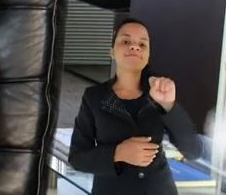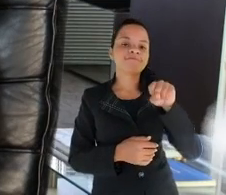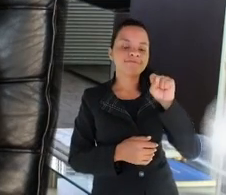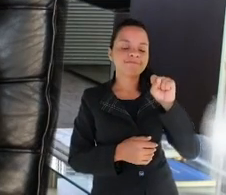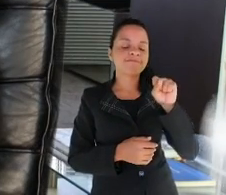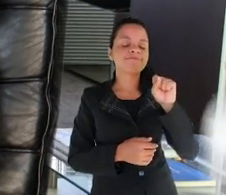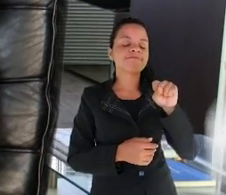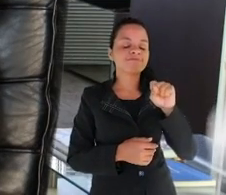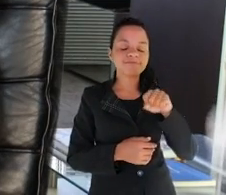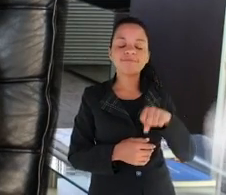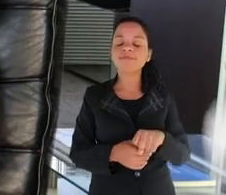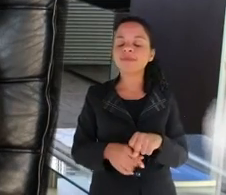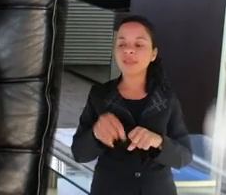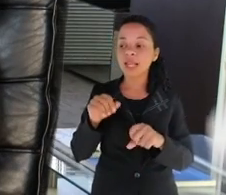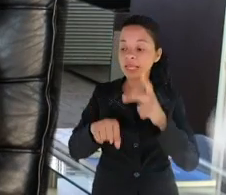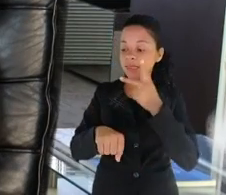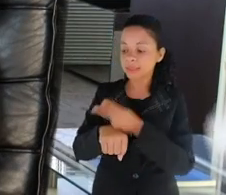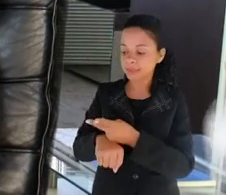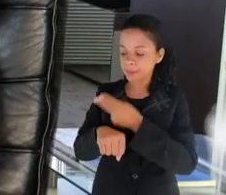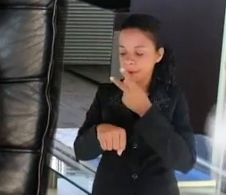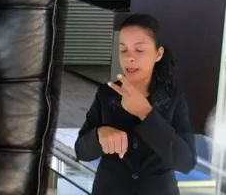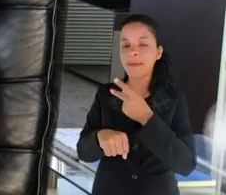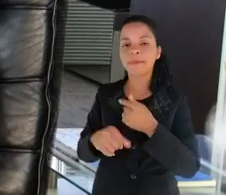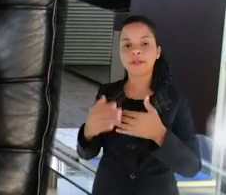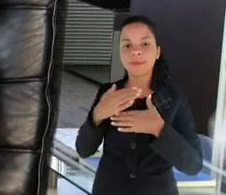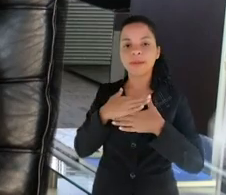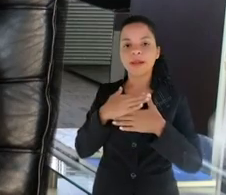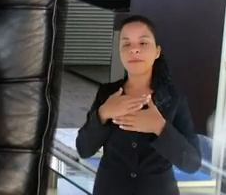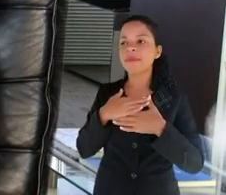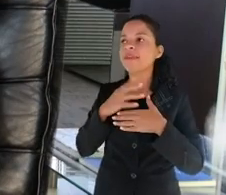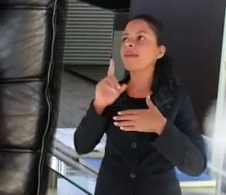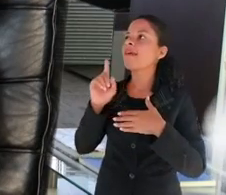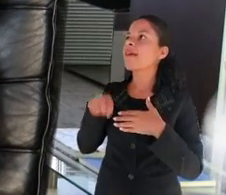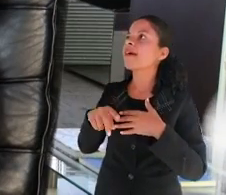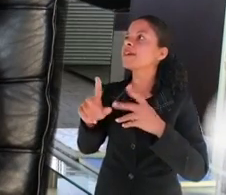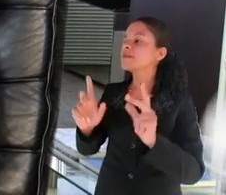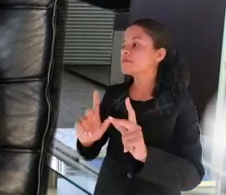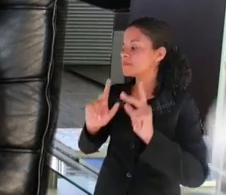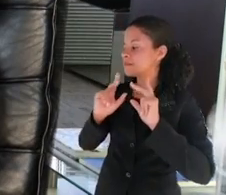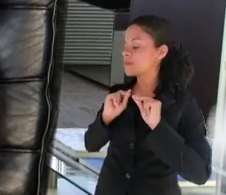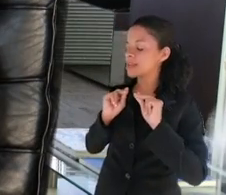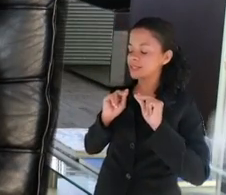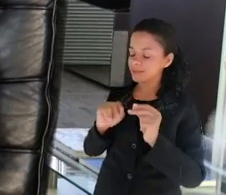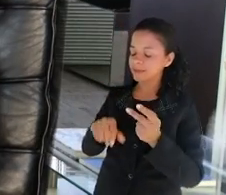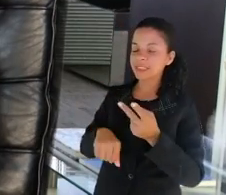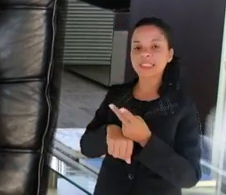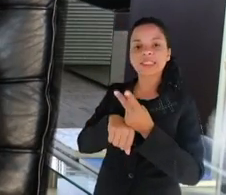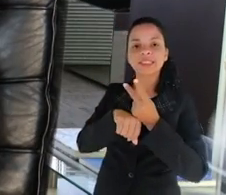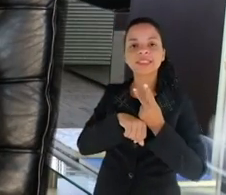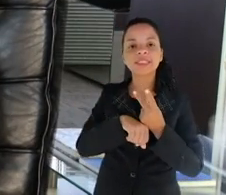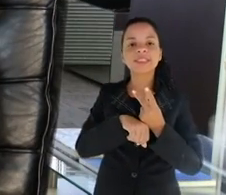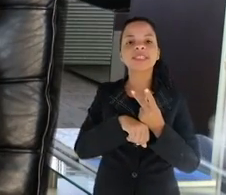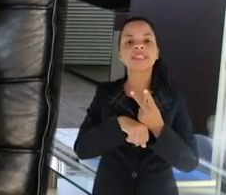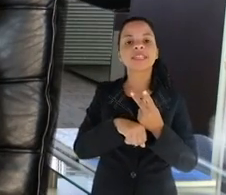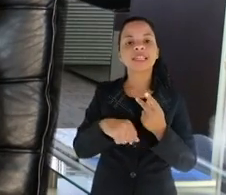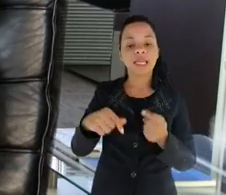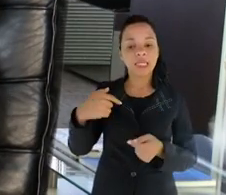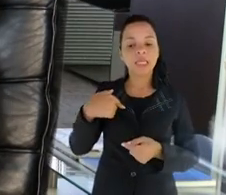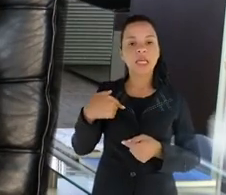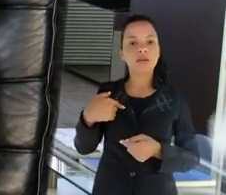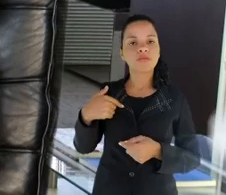prêmios chegam a mim como um reconhecimento e como um dever a cumprir,